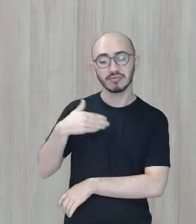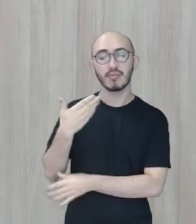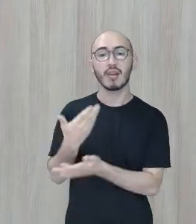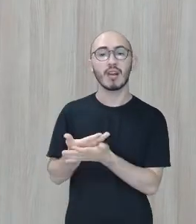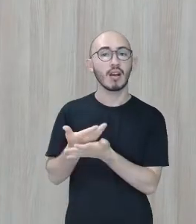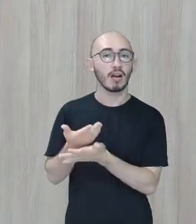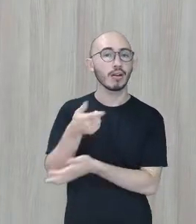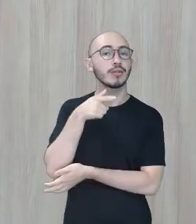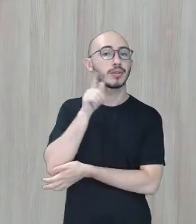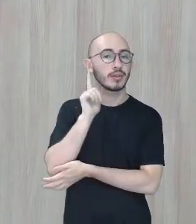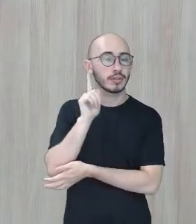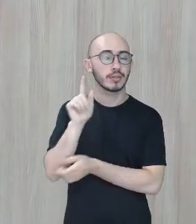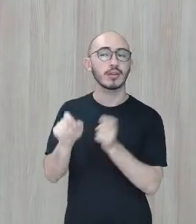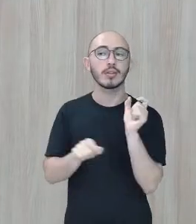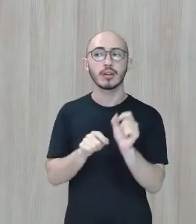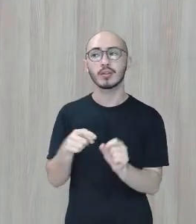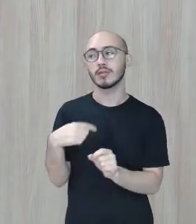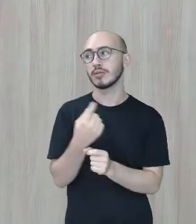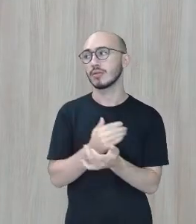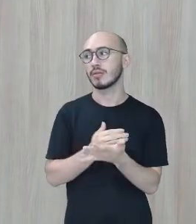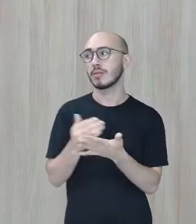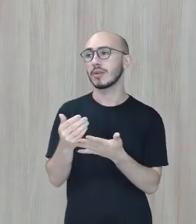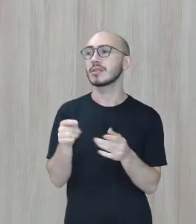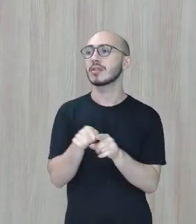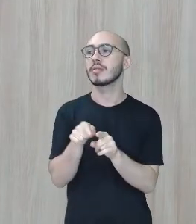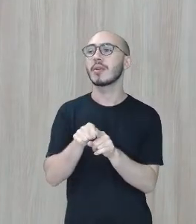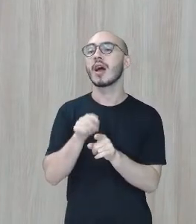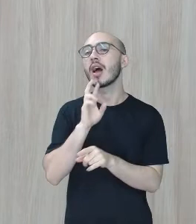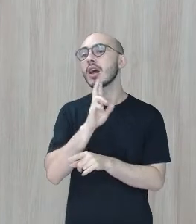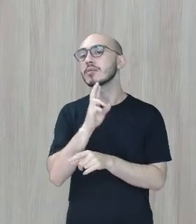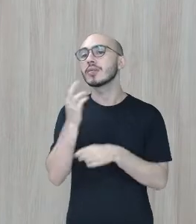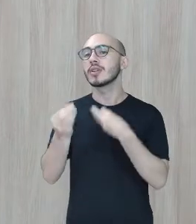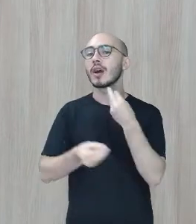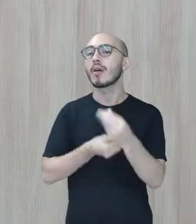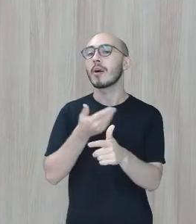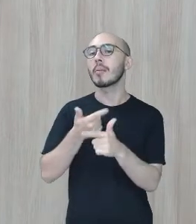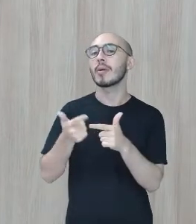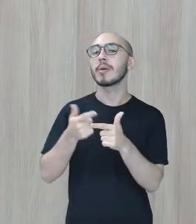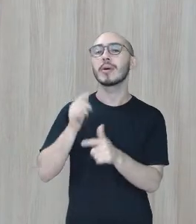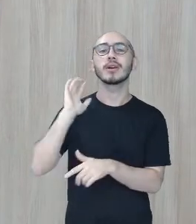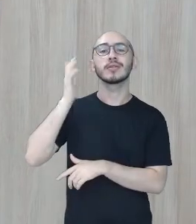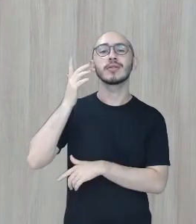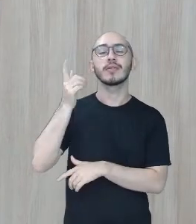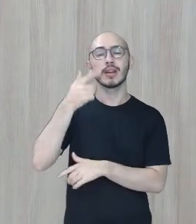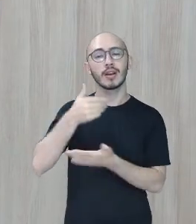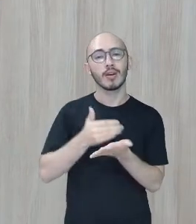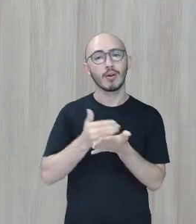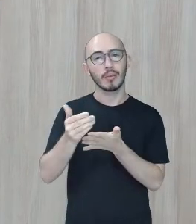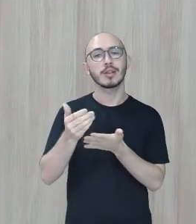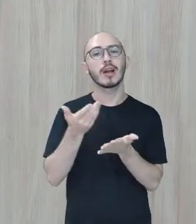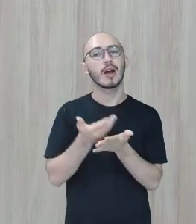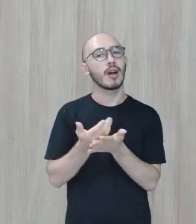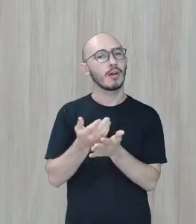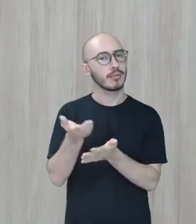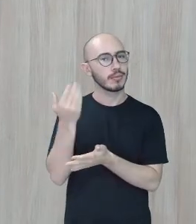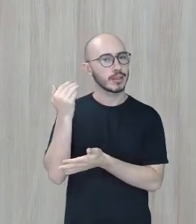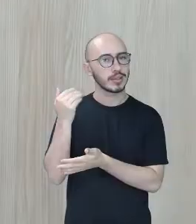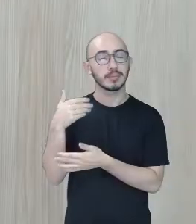ontem, certo? E aí a gente começa aí a resolver o problema que eu passei para vocês na aula